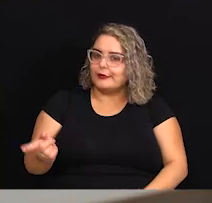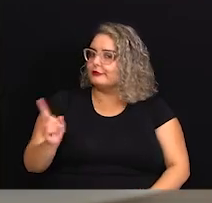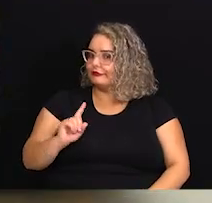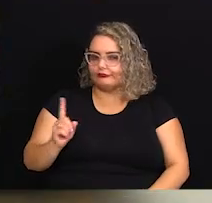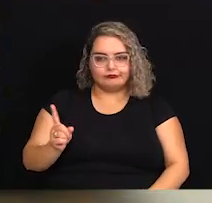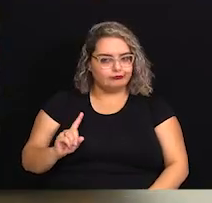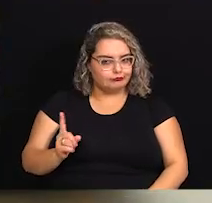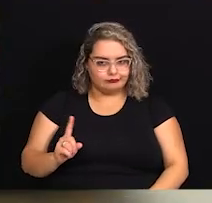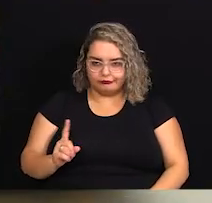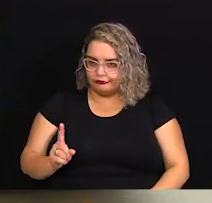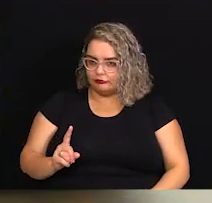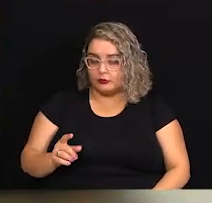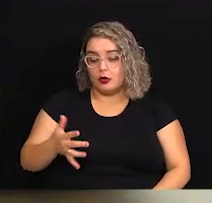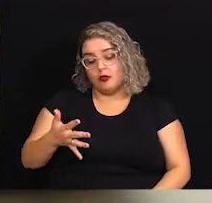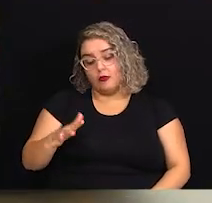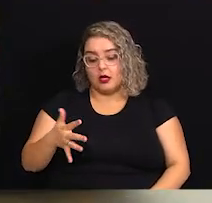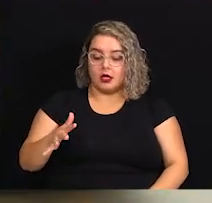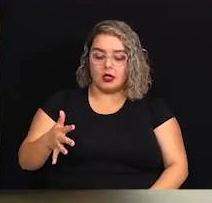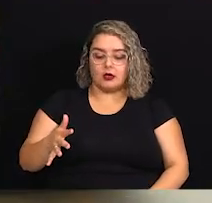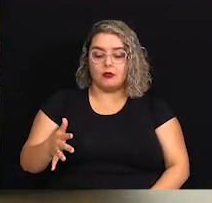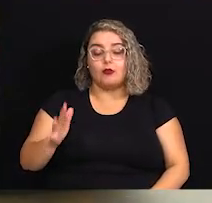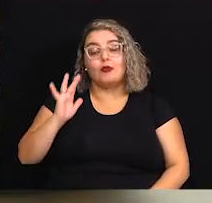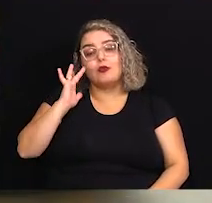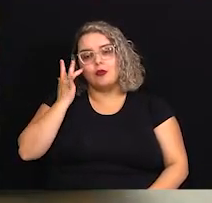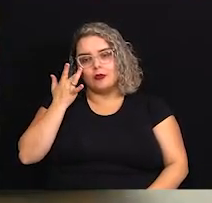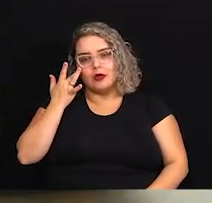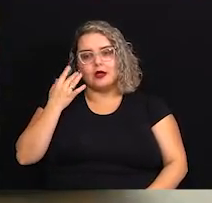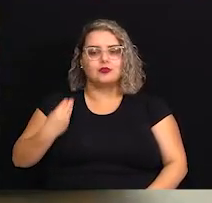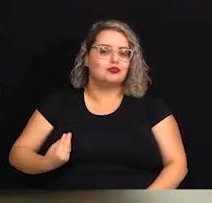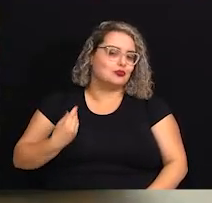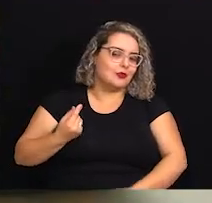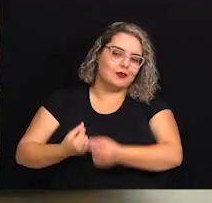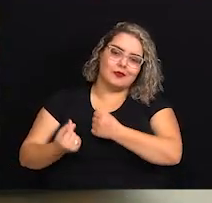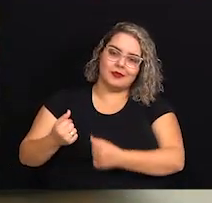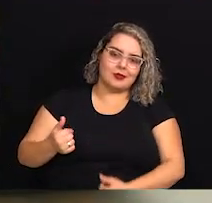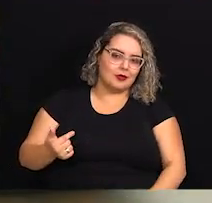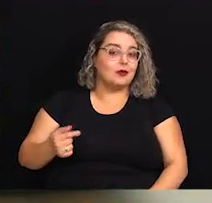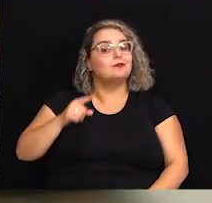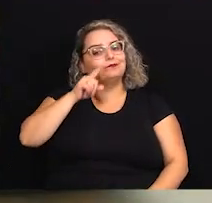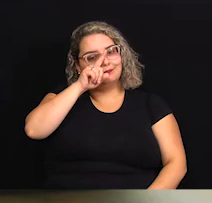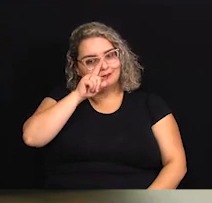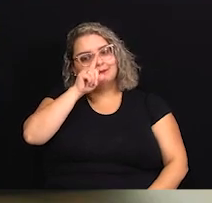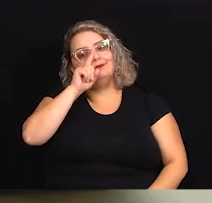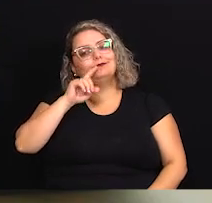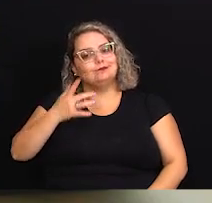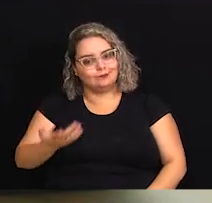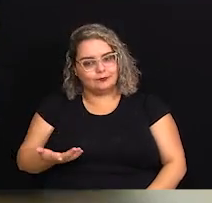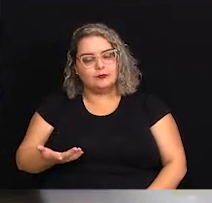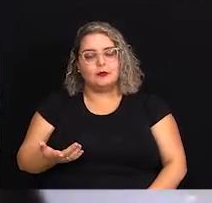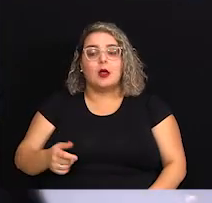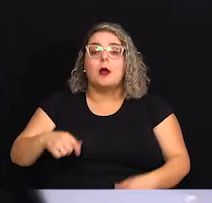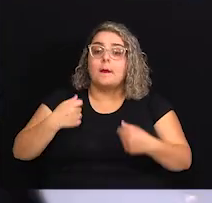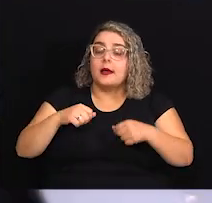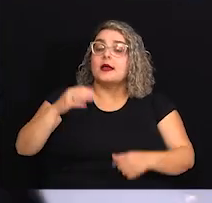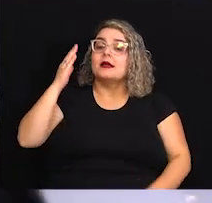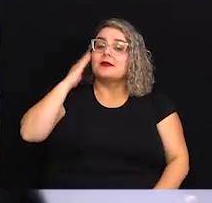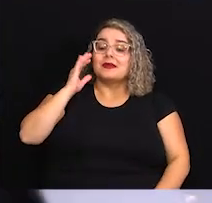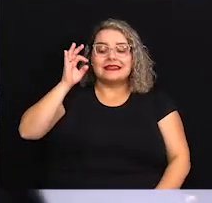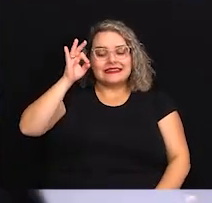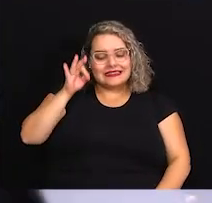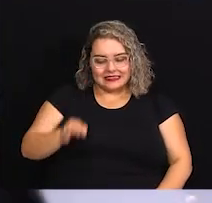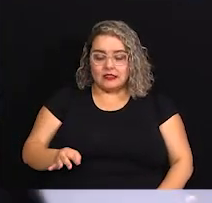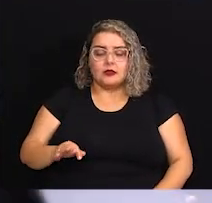é assim. A pessoa, o mais ou menos, ou eu acho na vida financeira, é muito perigoso. Então tem que